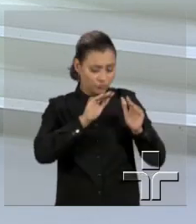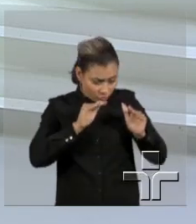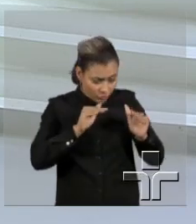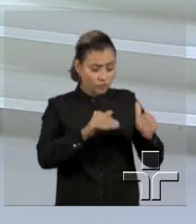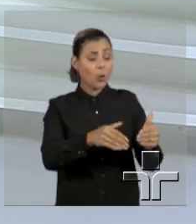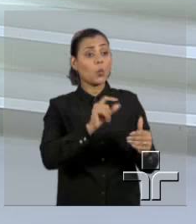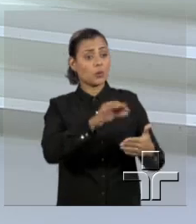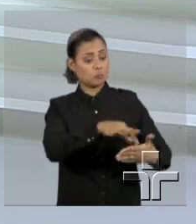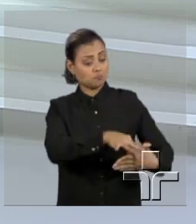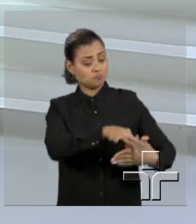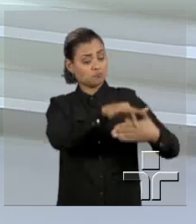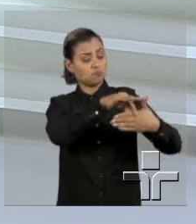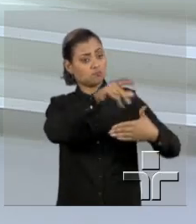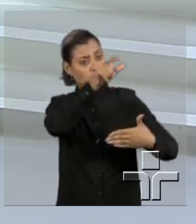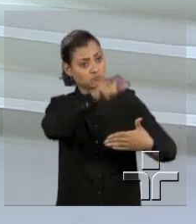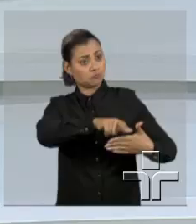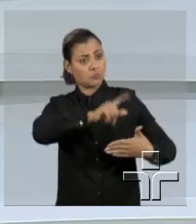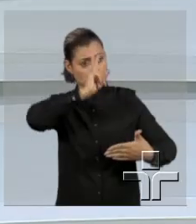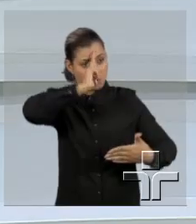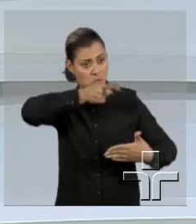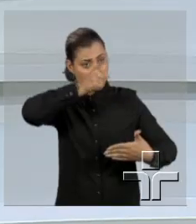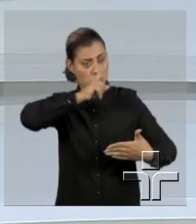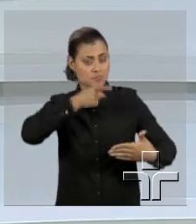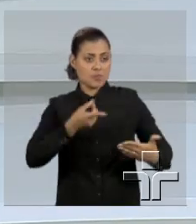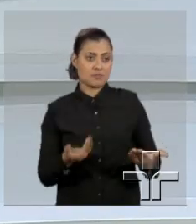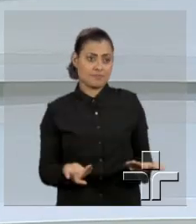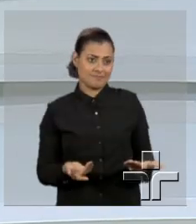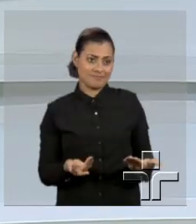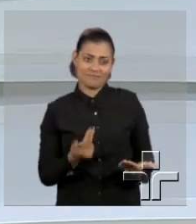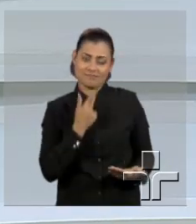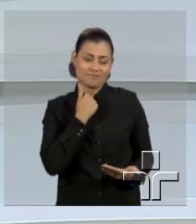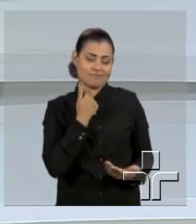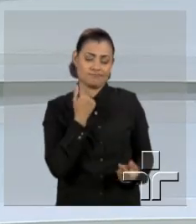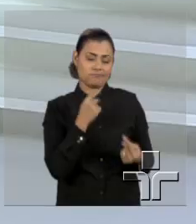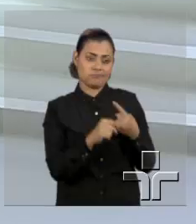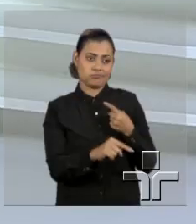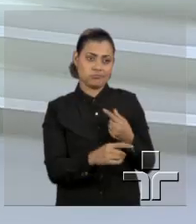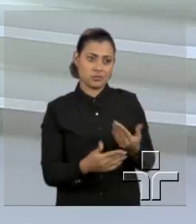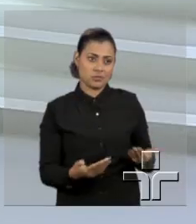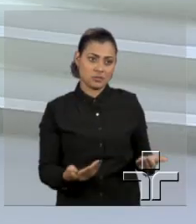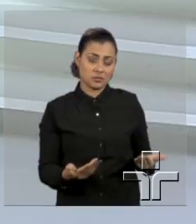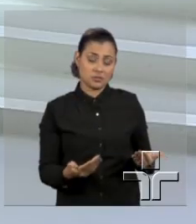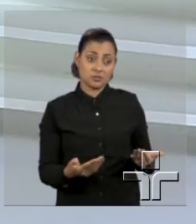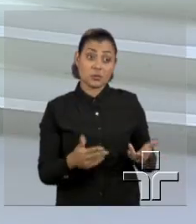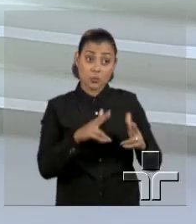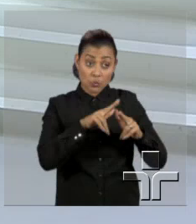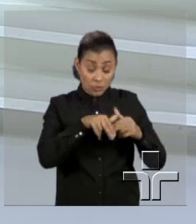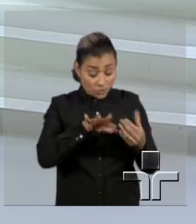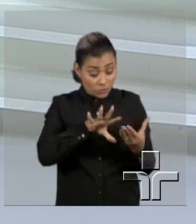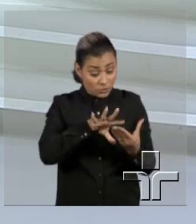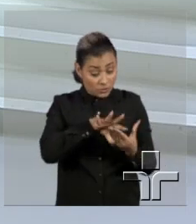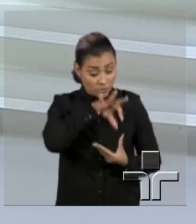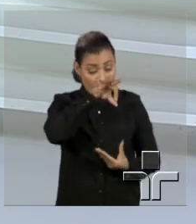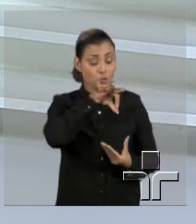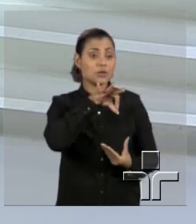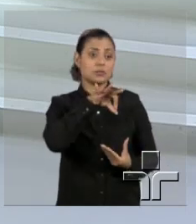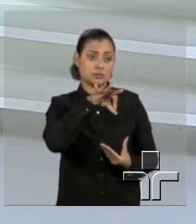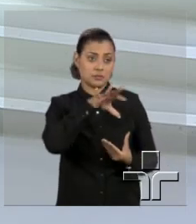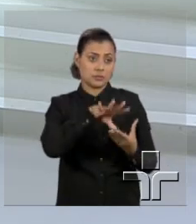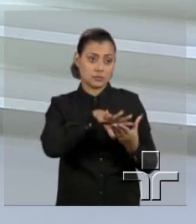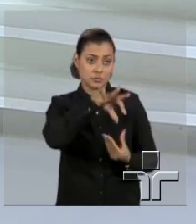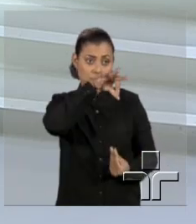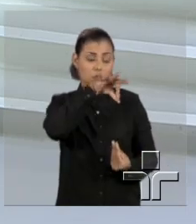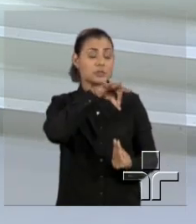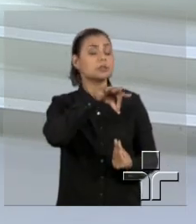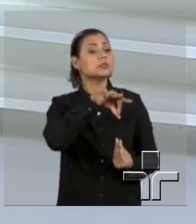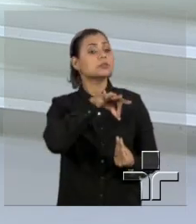governante subjetivamente autoritário. É possível que numa democracia institucionalizada